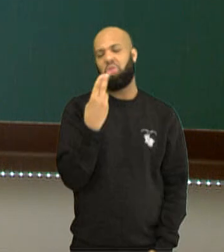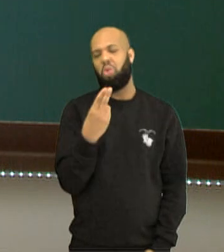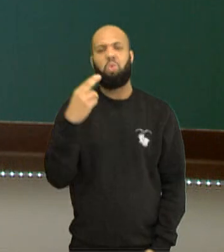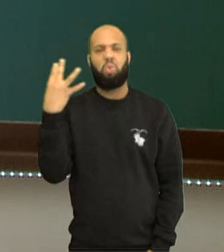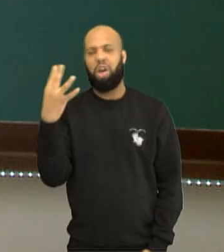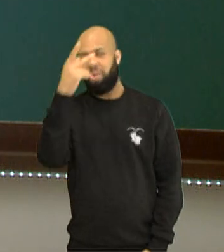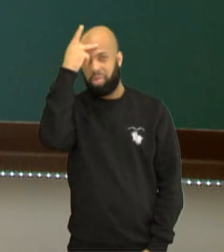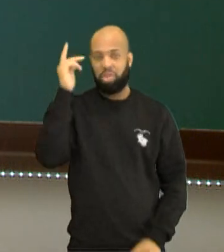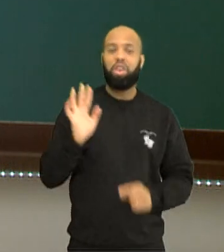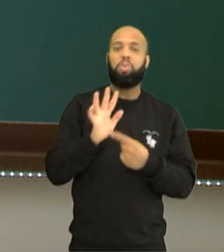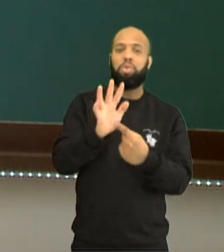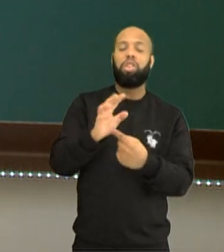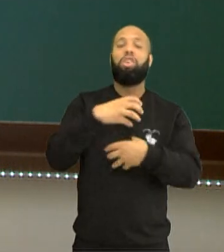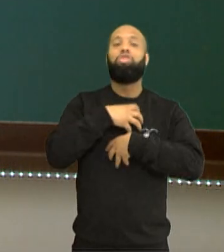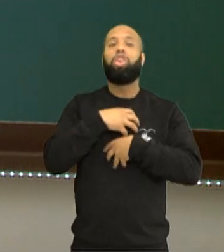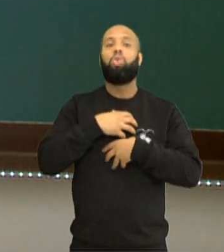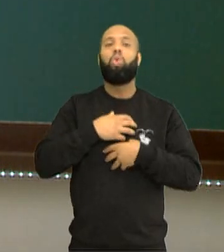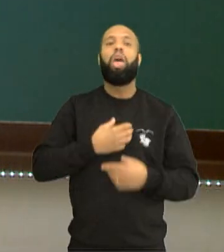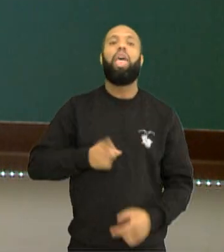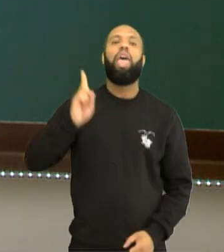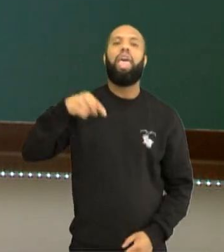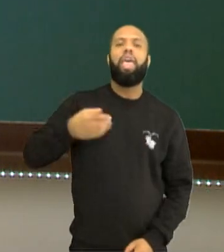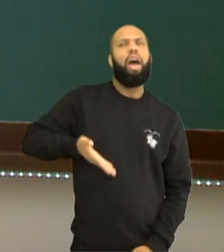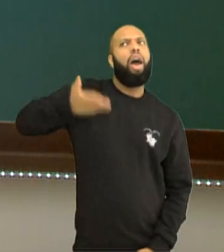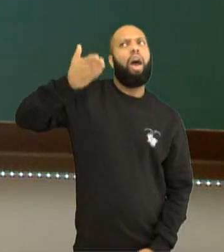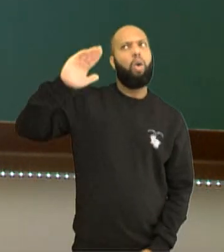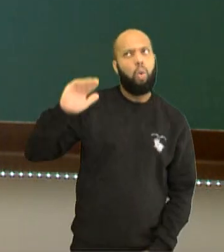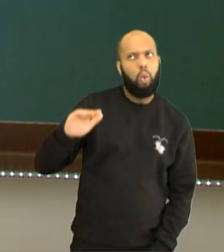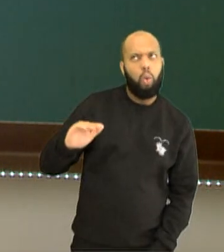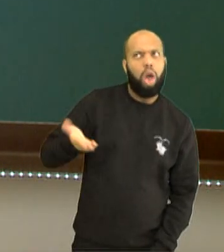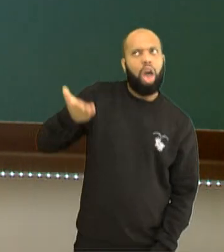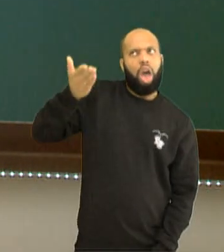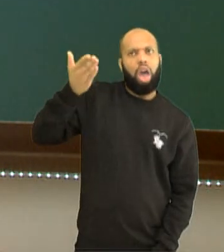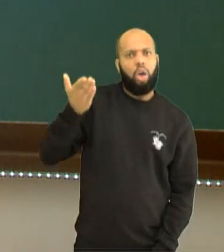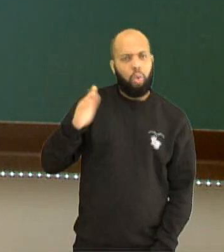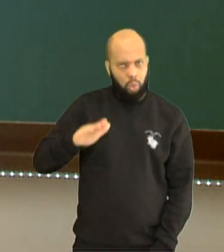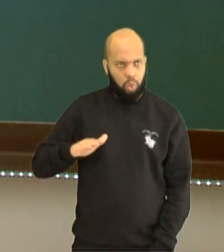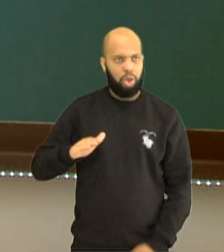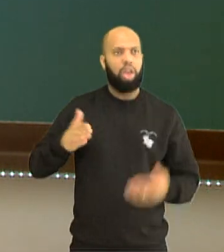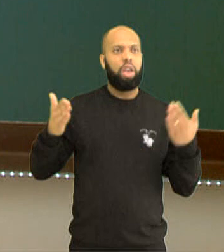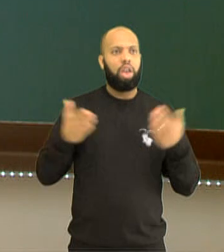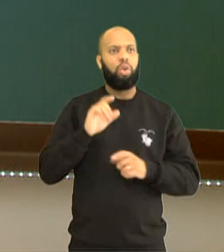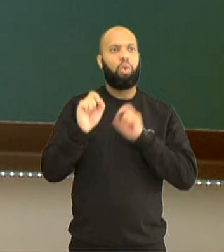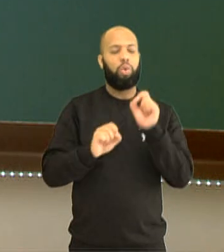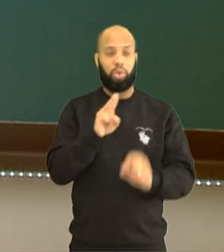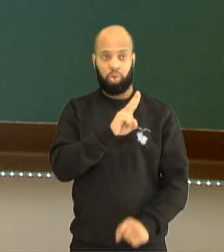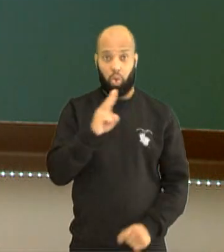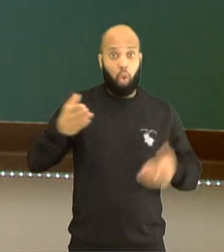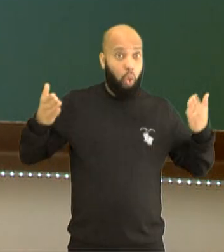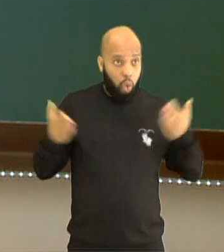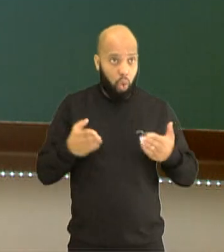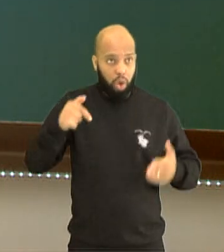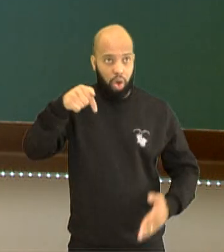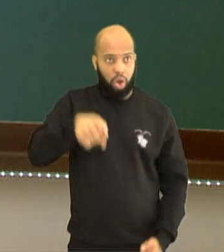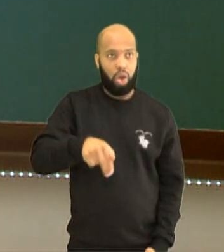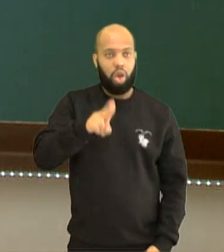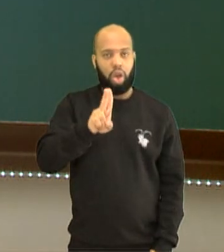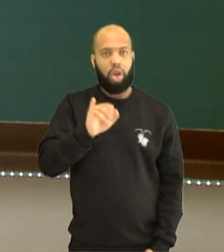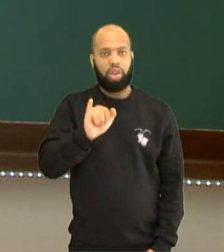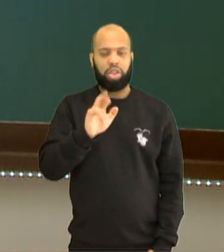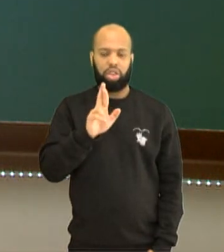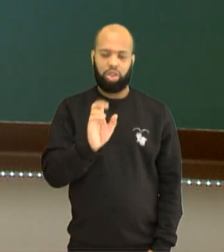outras pessoas a altura da nota que teria que ser tocada. Hoje em dia, essas pessoas são chamadas de quironomos.